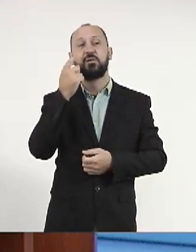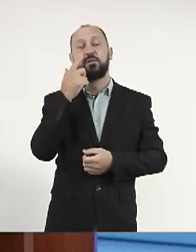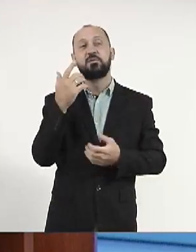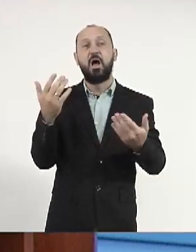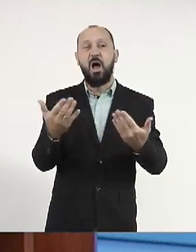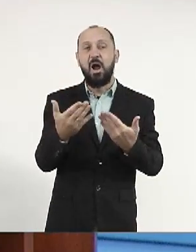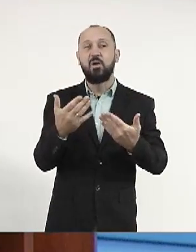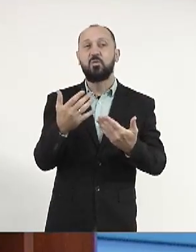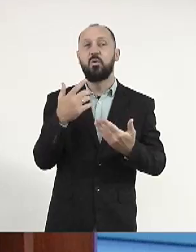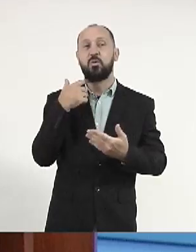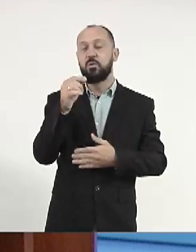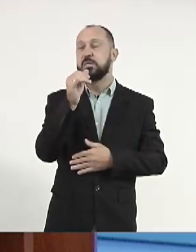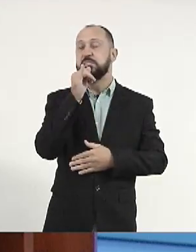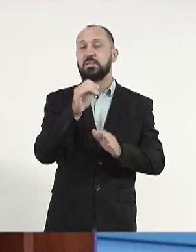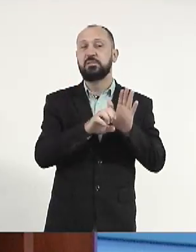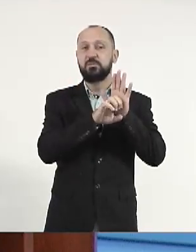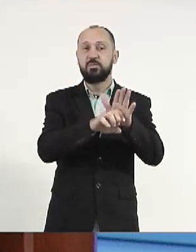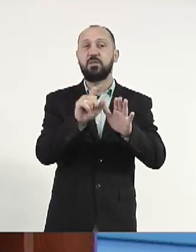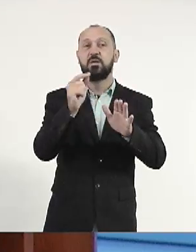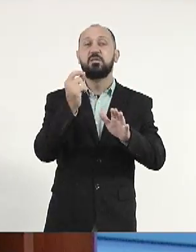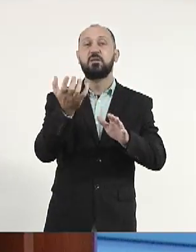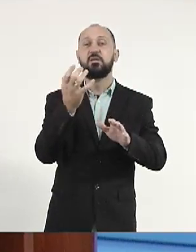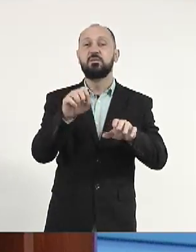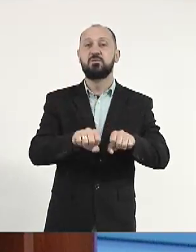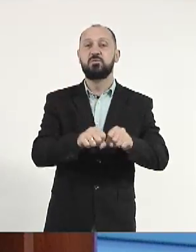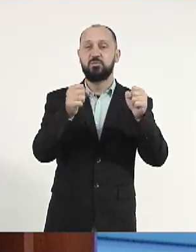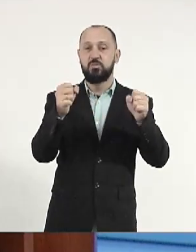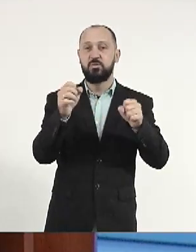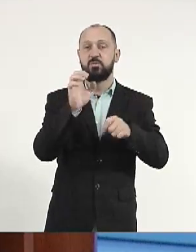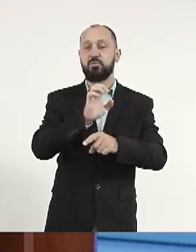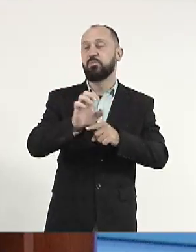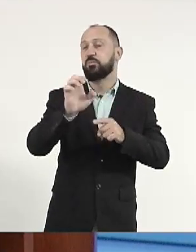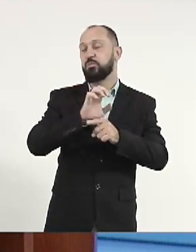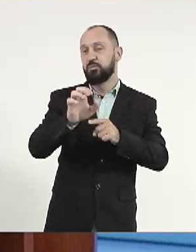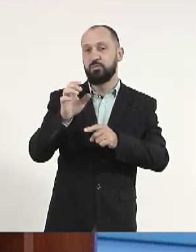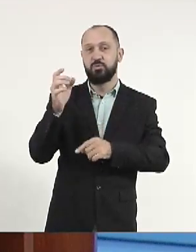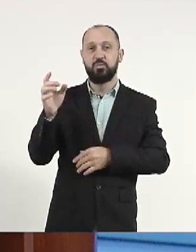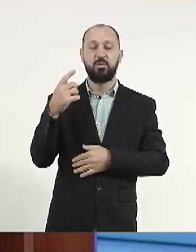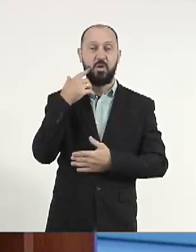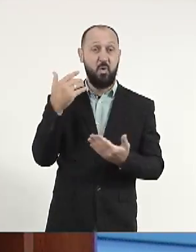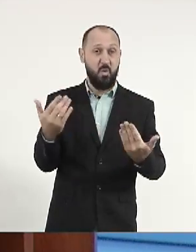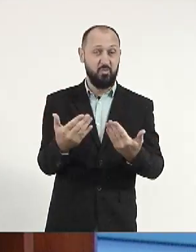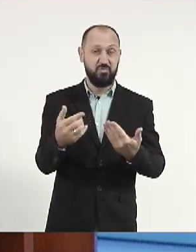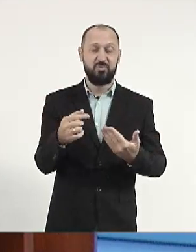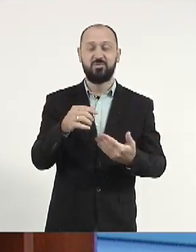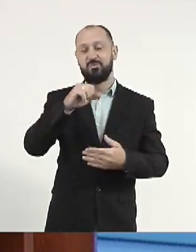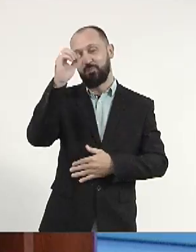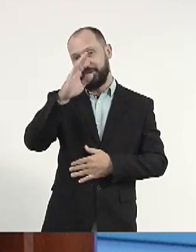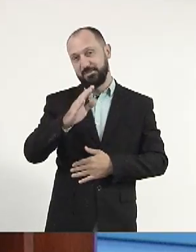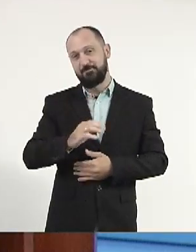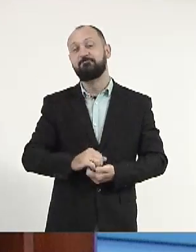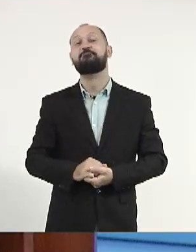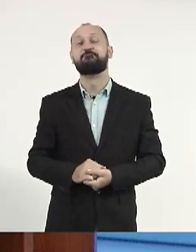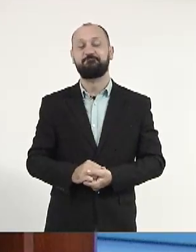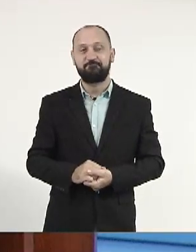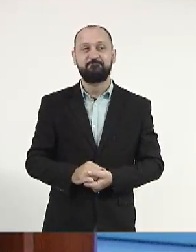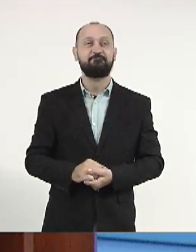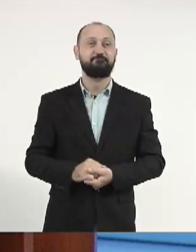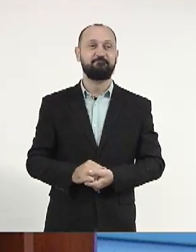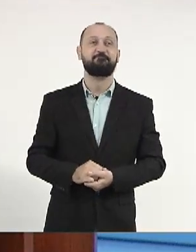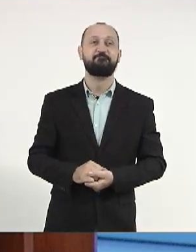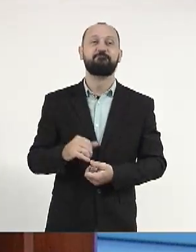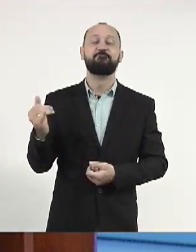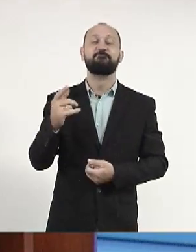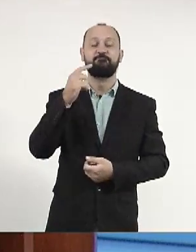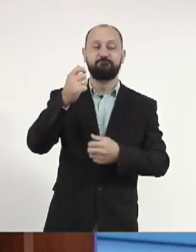condenando exemplarmente quem quis destruir o Estado Democrático de Direito no Brasil. Então é importante